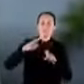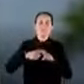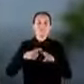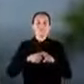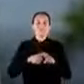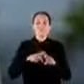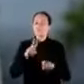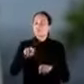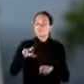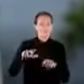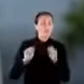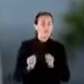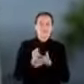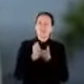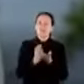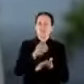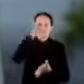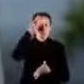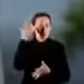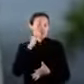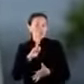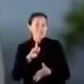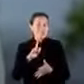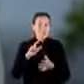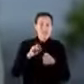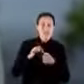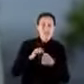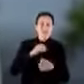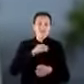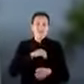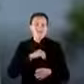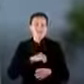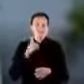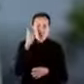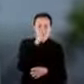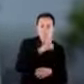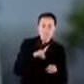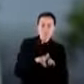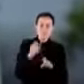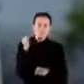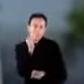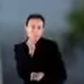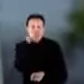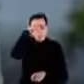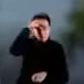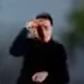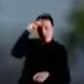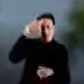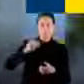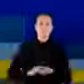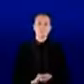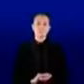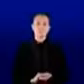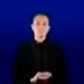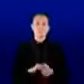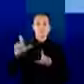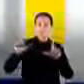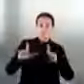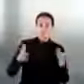e eu, como médico, jamais poderia apoiar alguém que é capaz de arriscar vidas e até de matar para ser prefeito.